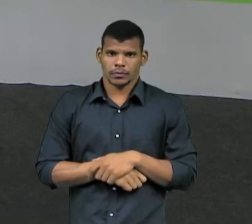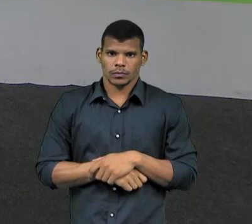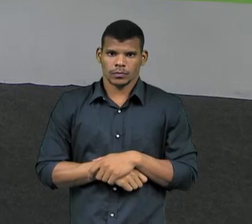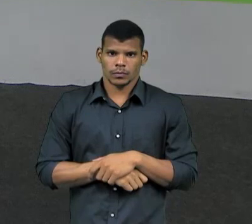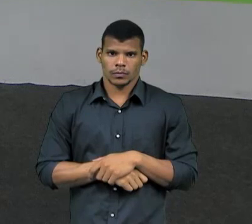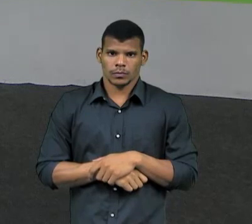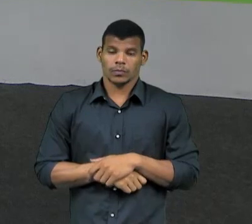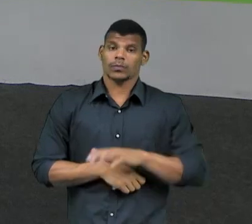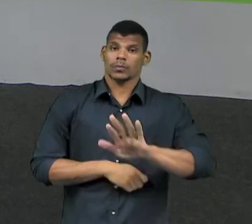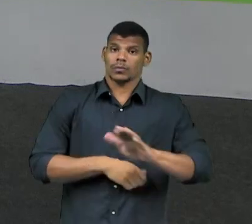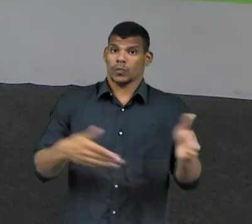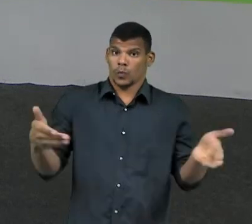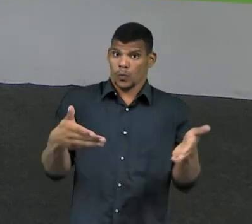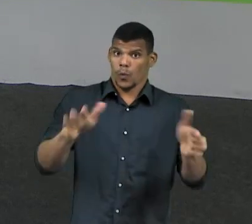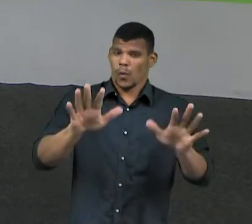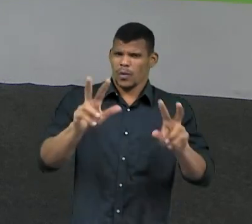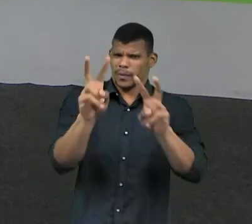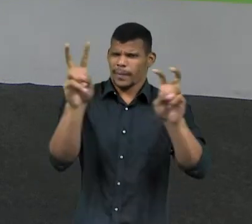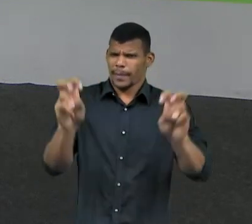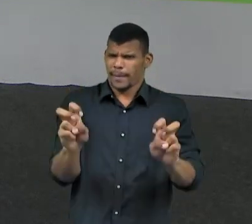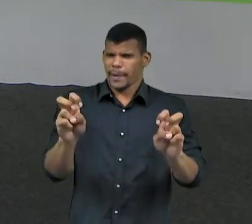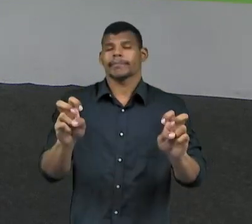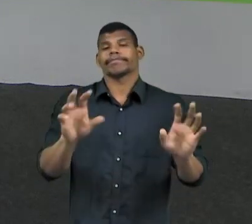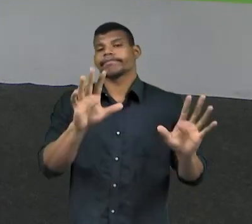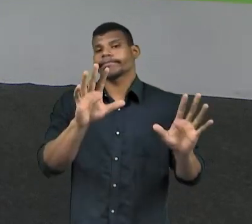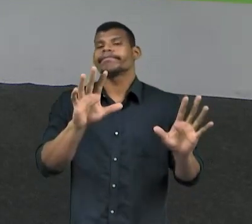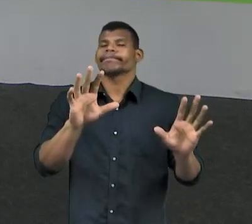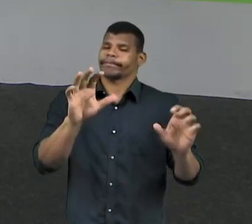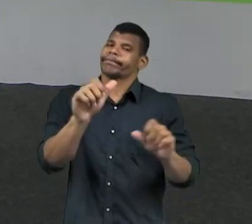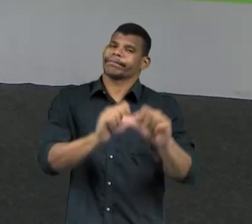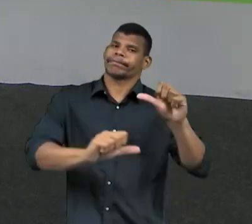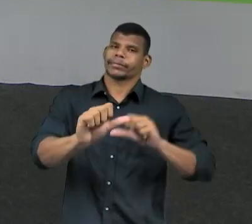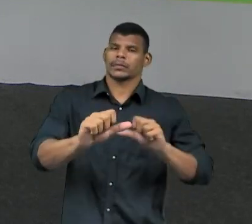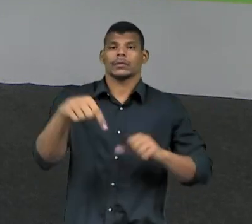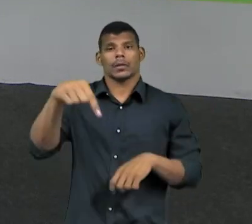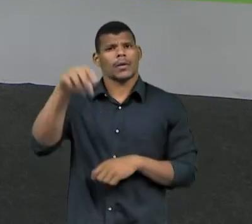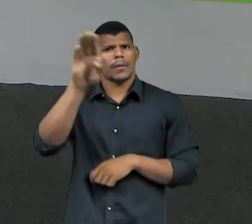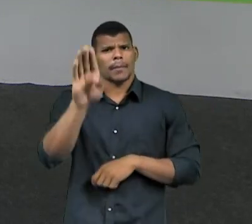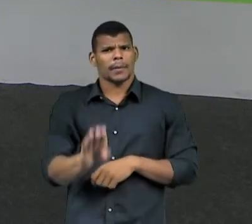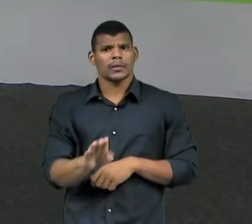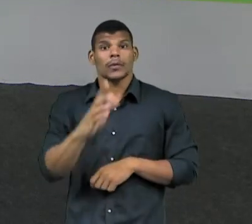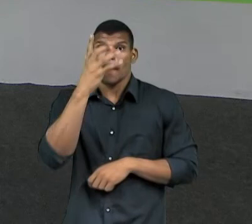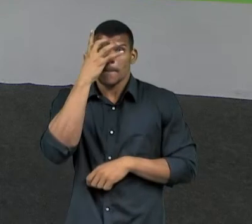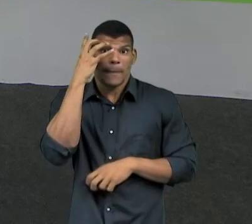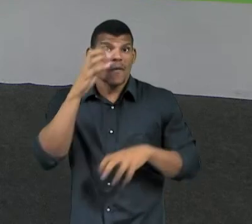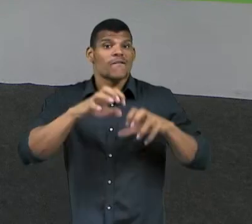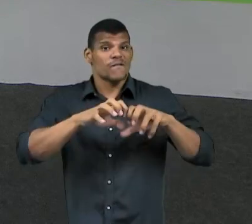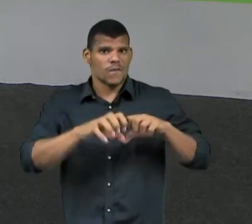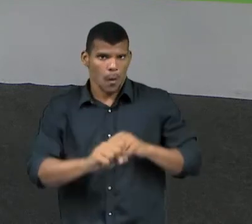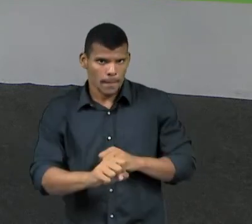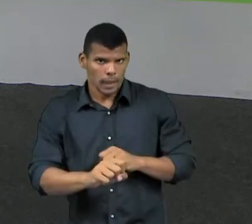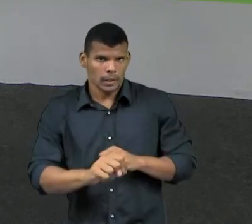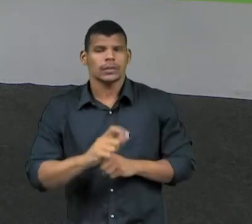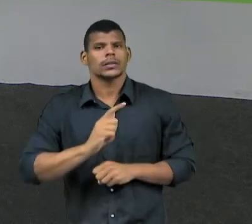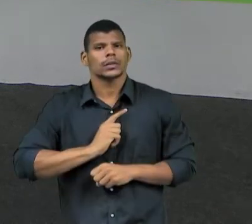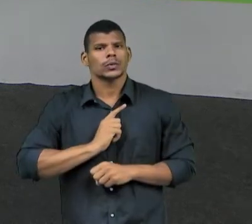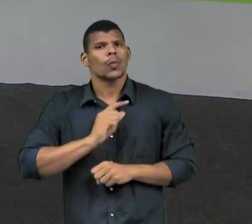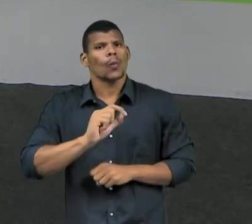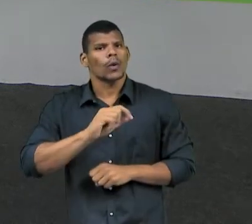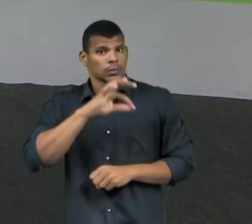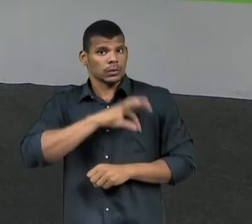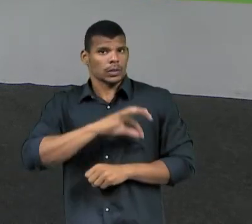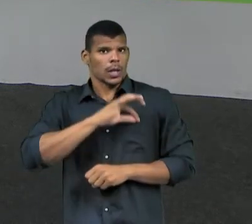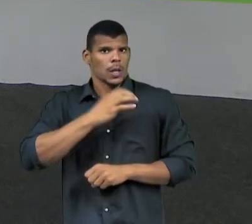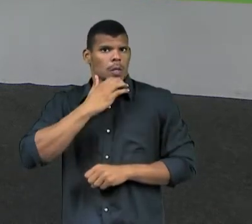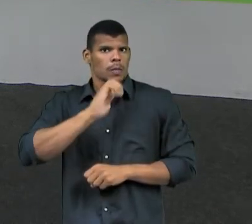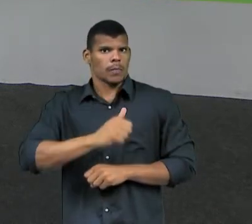E agora a gente vai mudar de assunto para falar que no Brasil as pessoas graduadas têm melhores salários e oportunidades